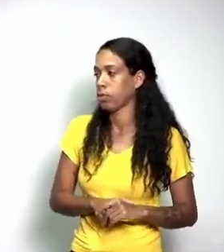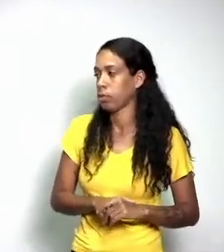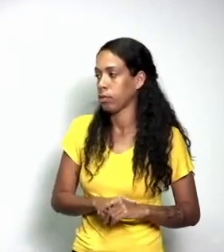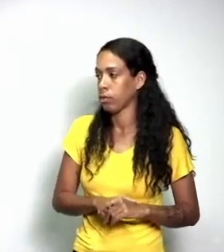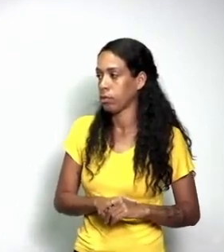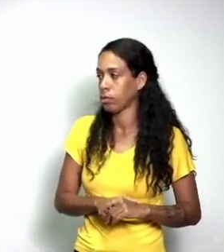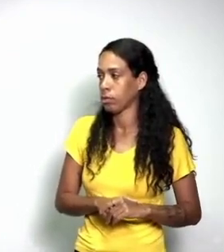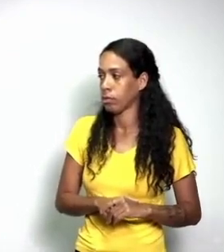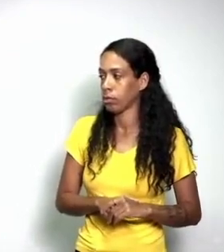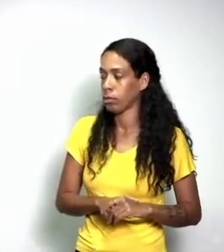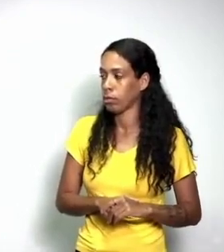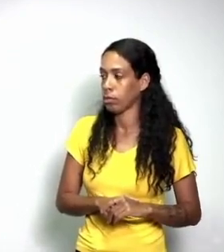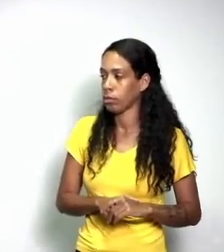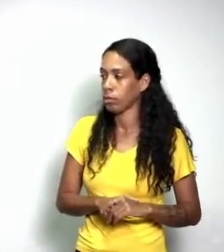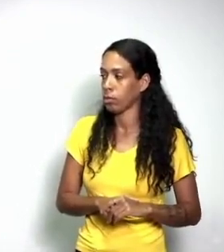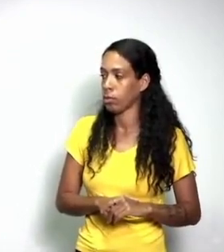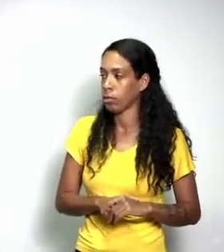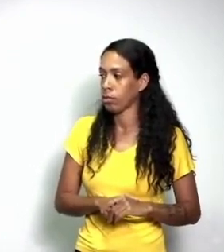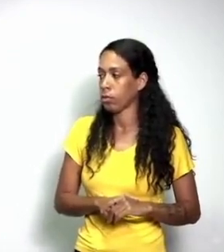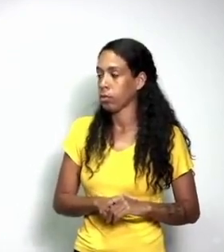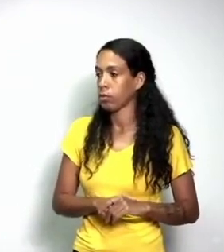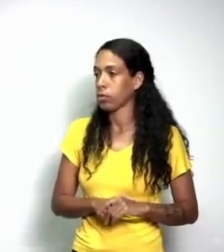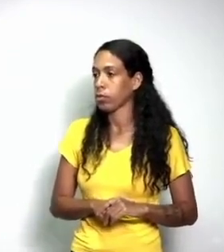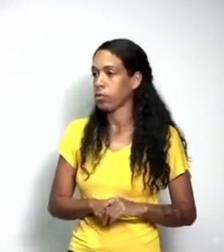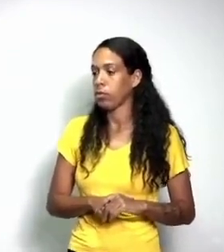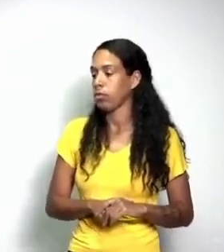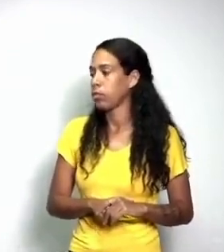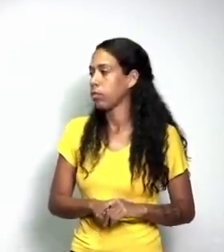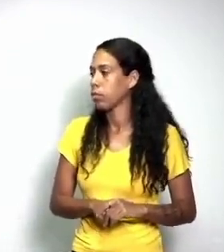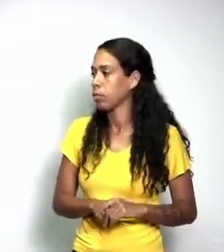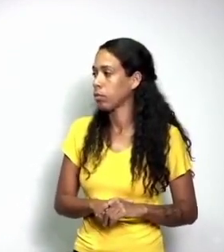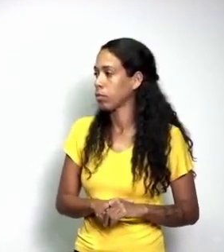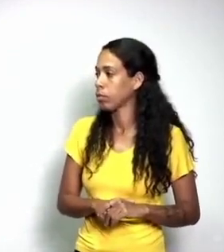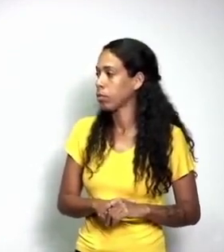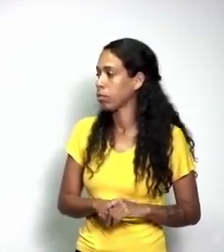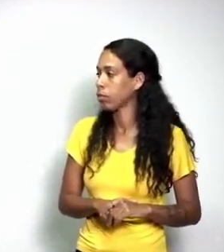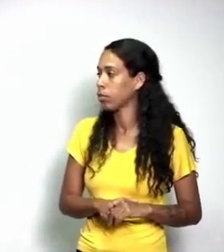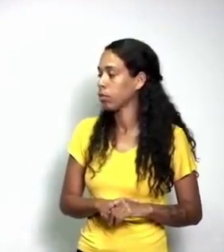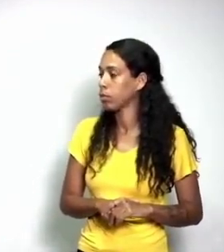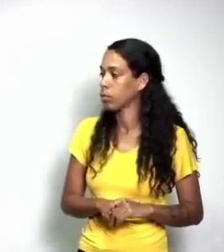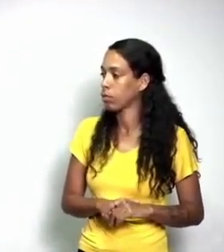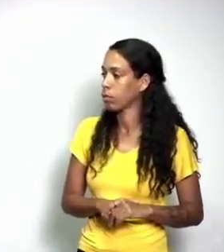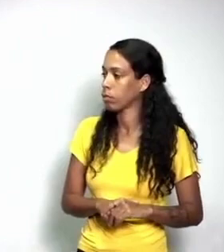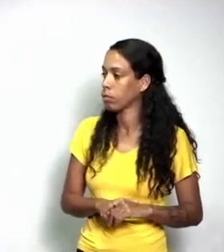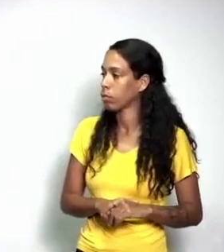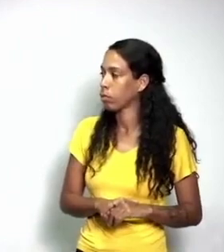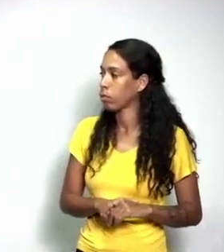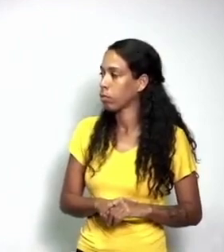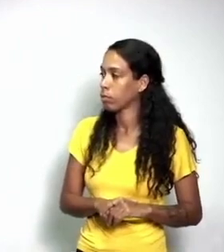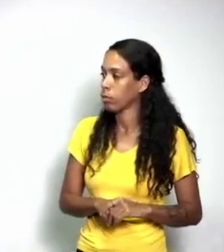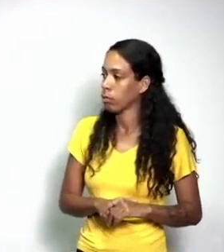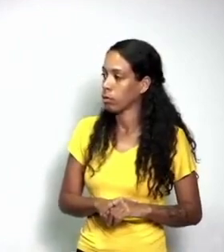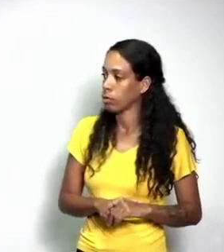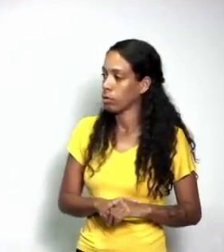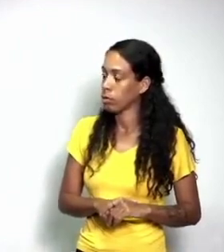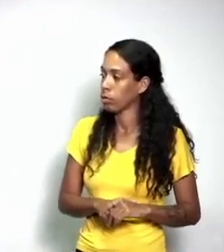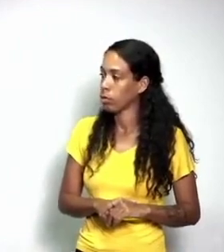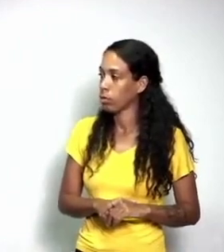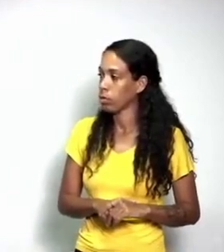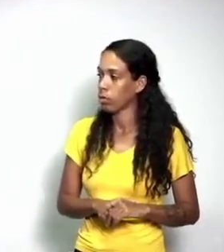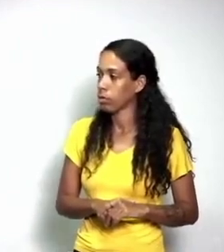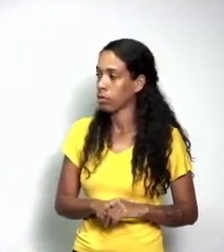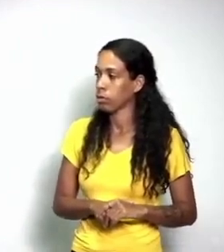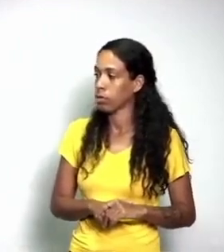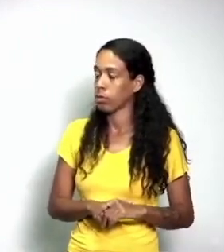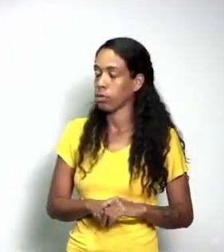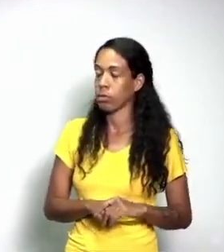então ele está travado ainda. Eu vou só tirar a lente antes, que a gente faz isso mais fácil. Está travadinho? Pode deixar